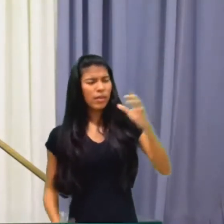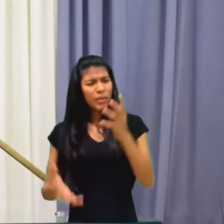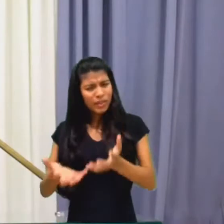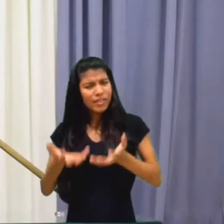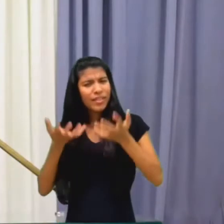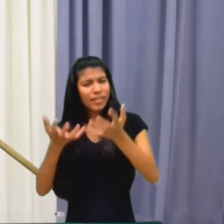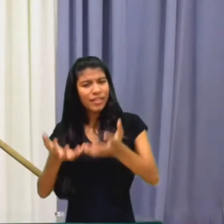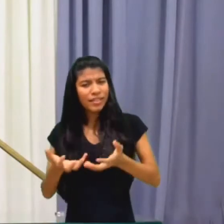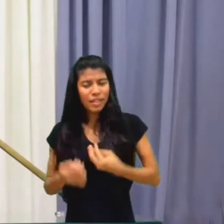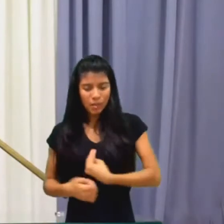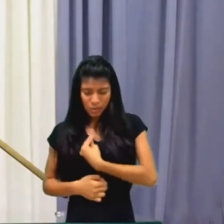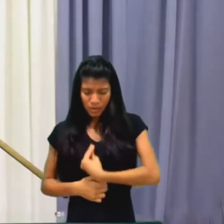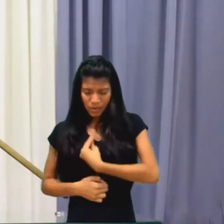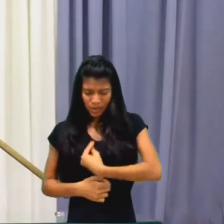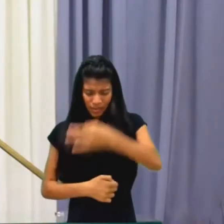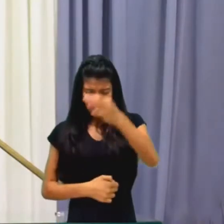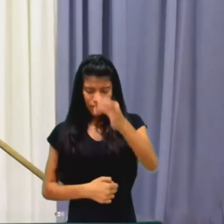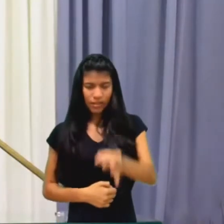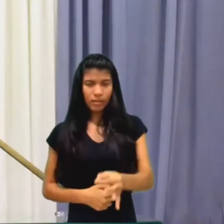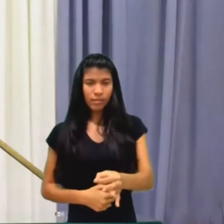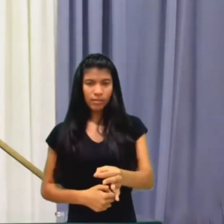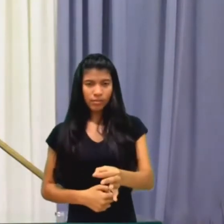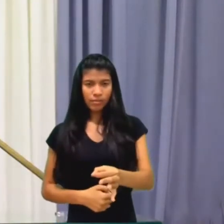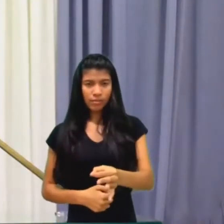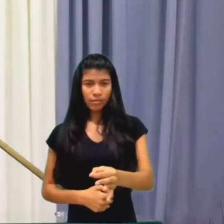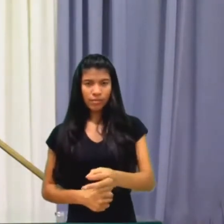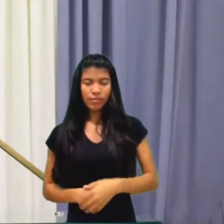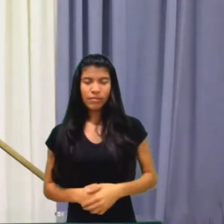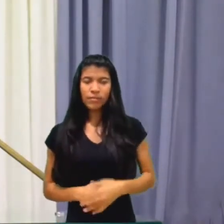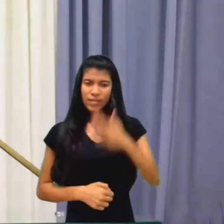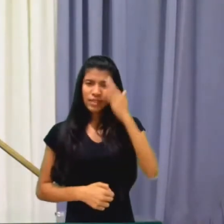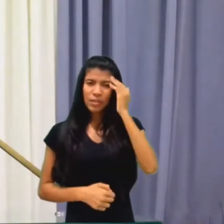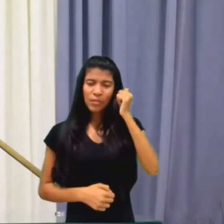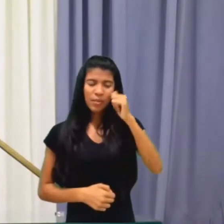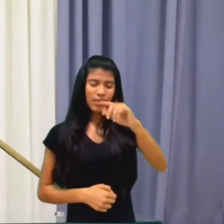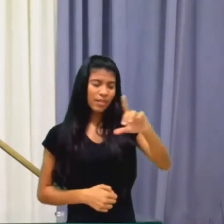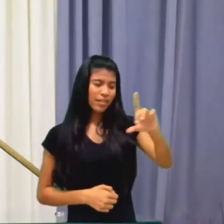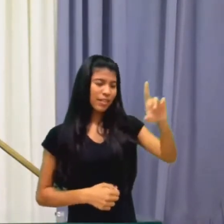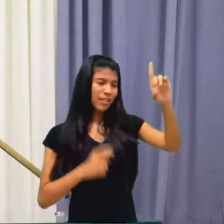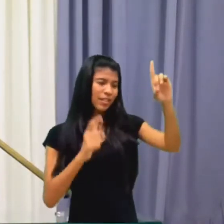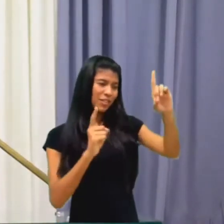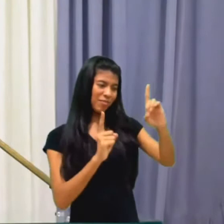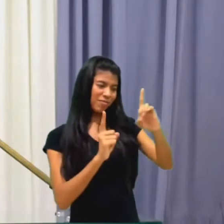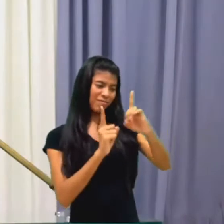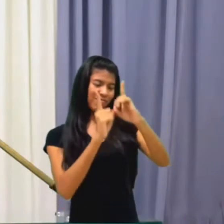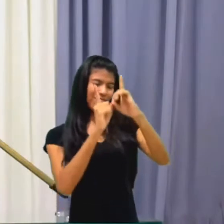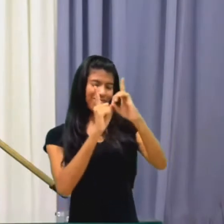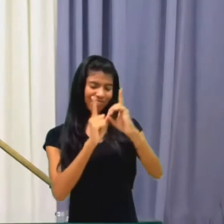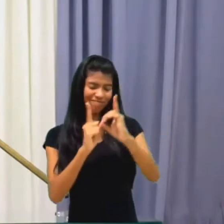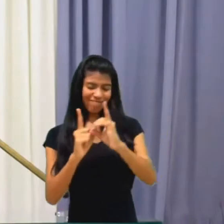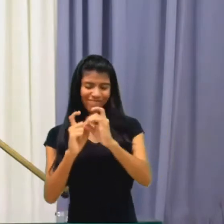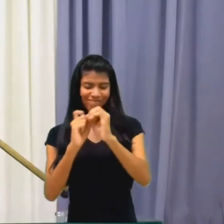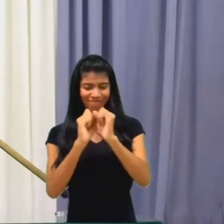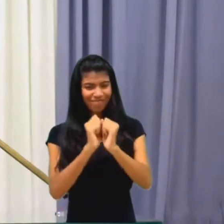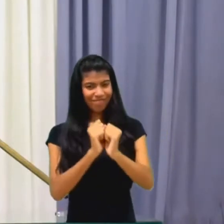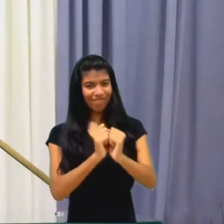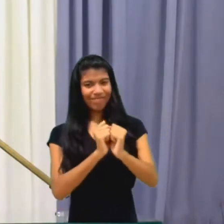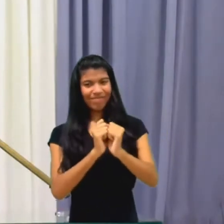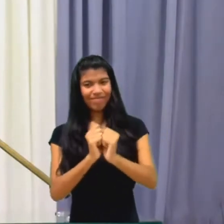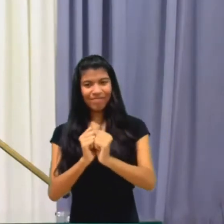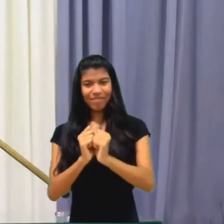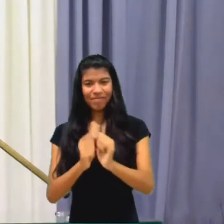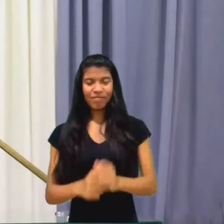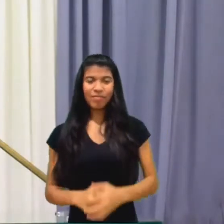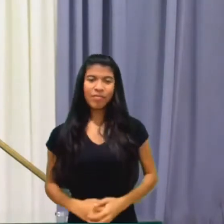retamente. A presença de Deus, saber que Deus anda comigo, saber que eu ando com Deus e Ele comigo, faz